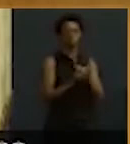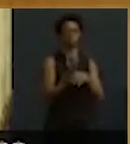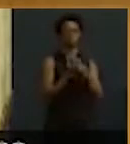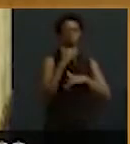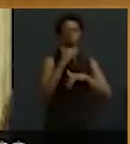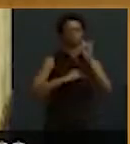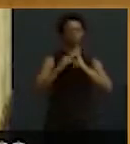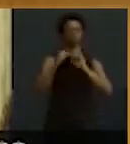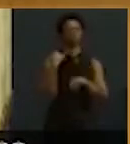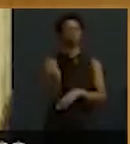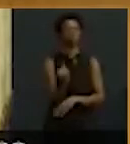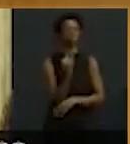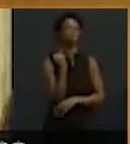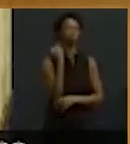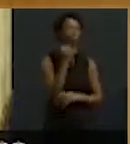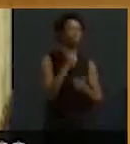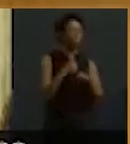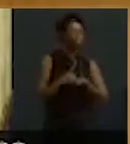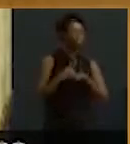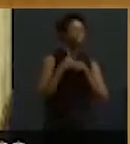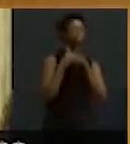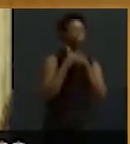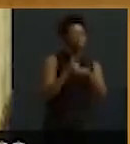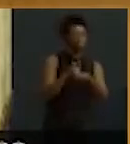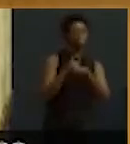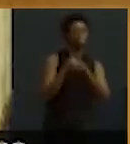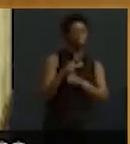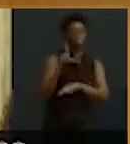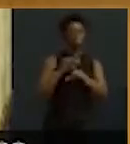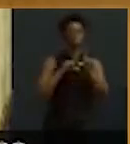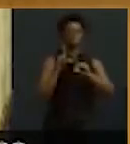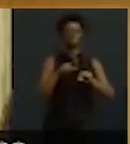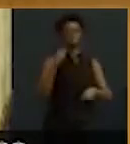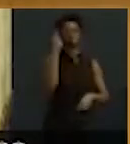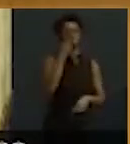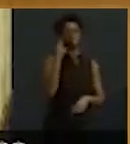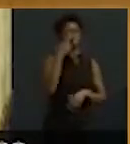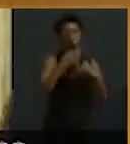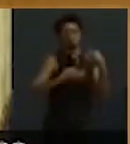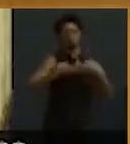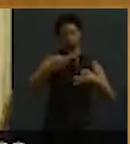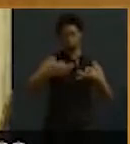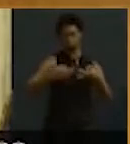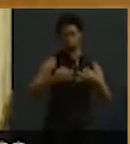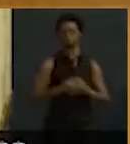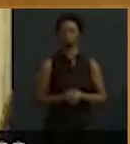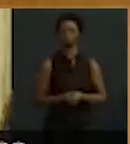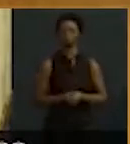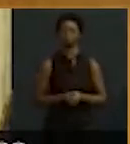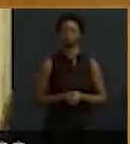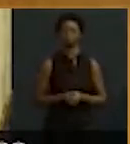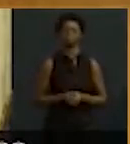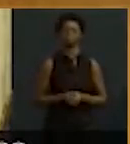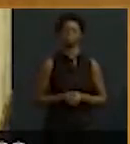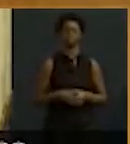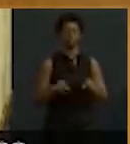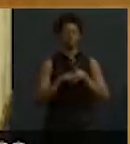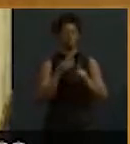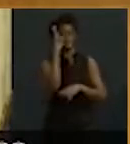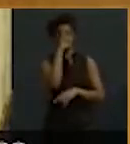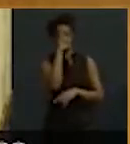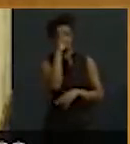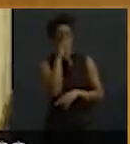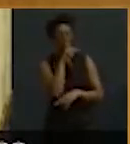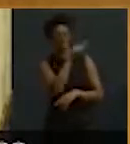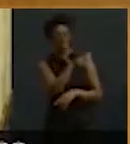para auxiliar e apoiar decisões dos promotores de justiça. Não é demais lembrar que esse